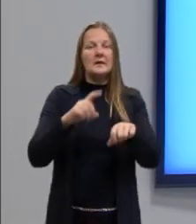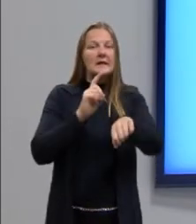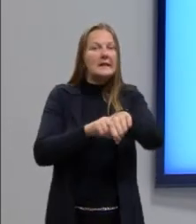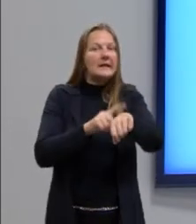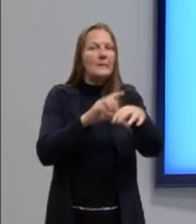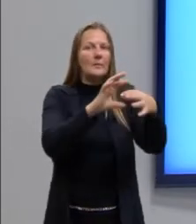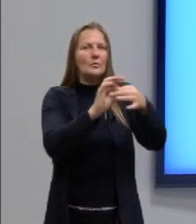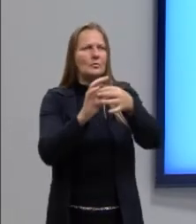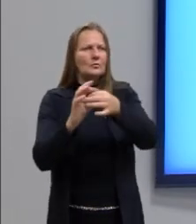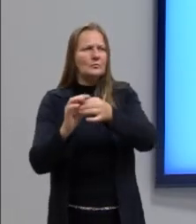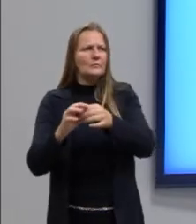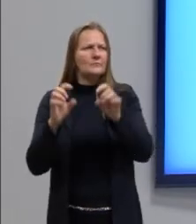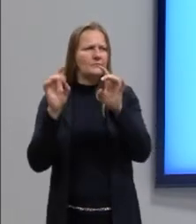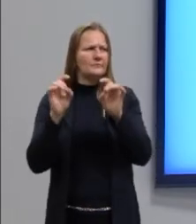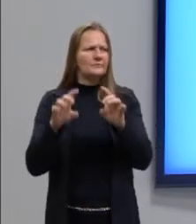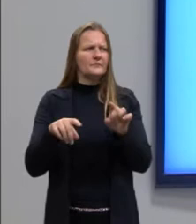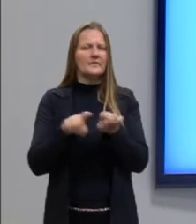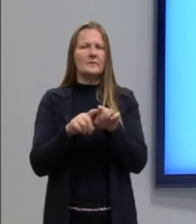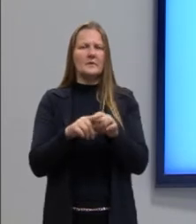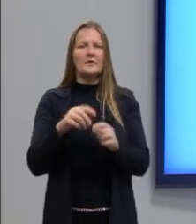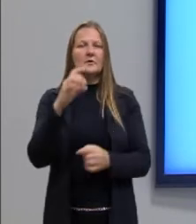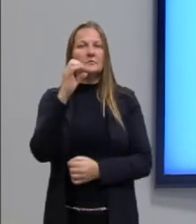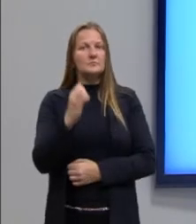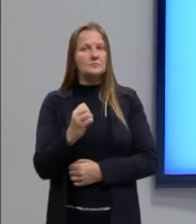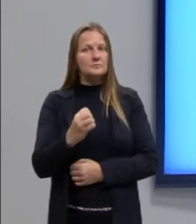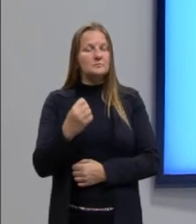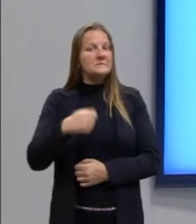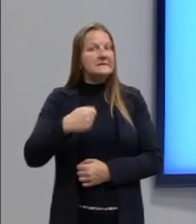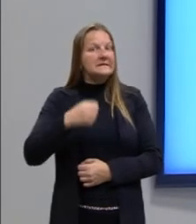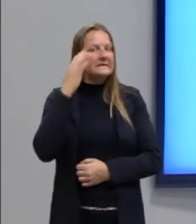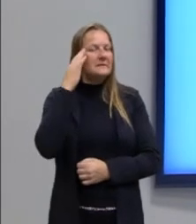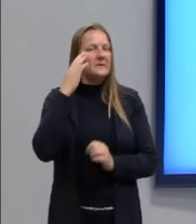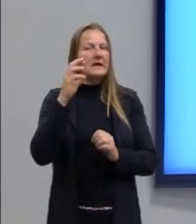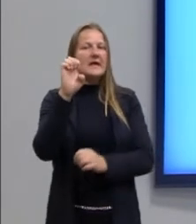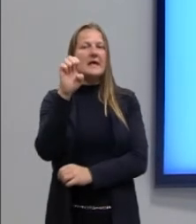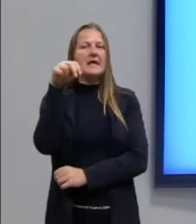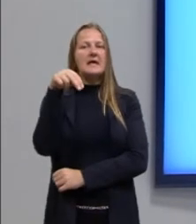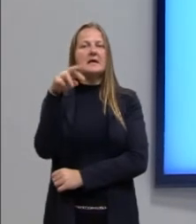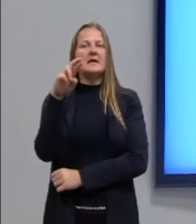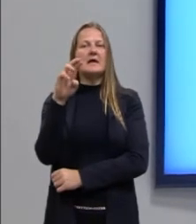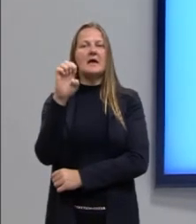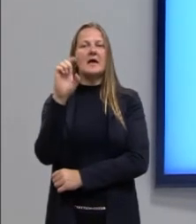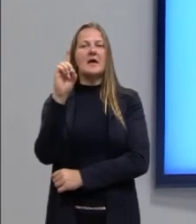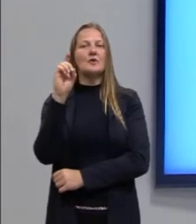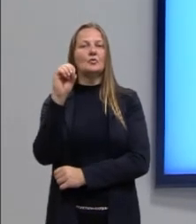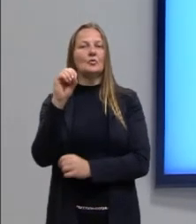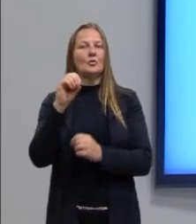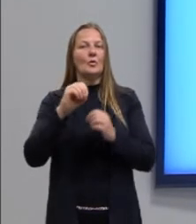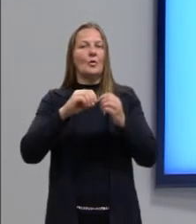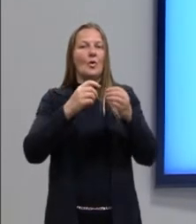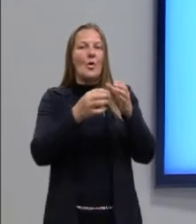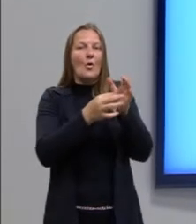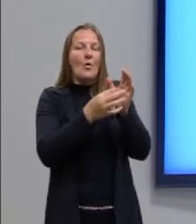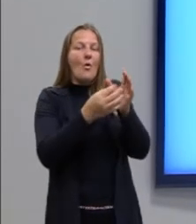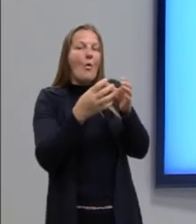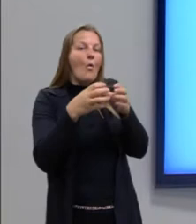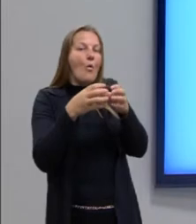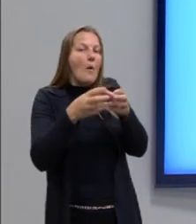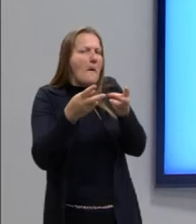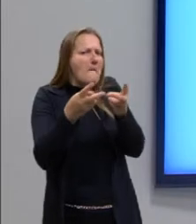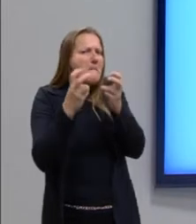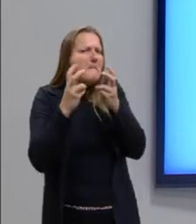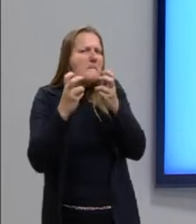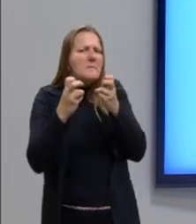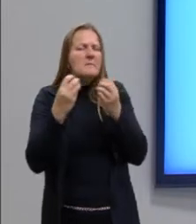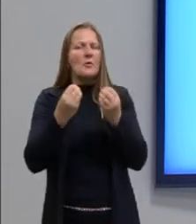específico e isso vai determinar o enredo Então é por aí que eu preciso perceber essas